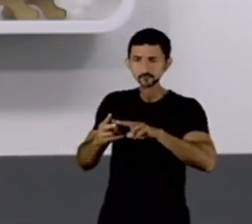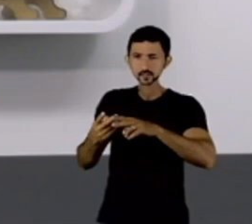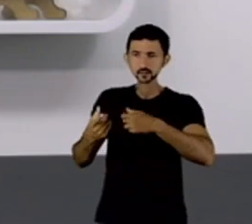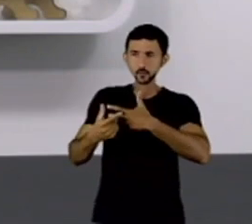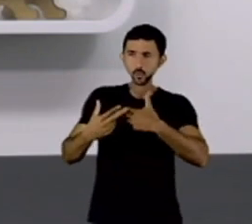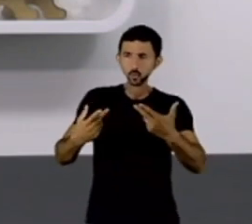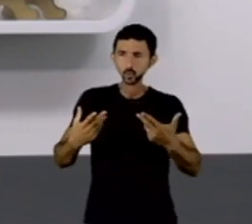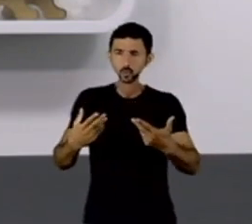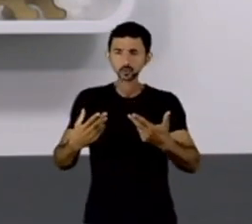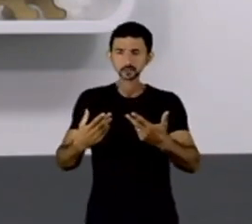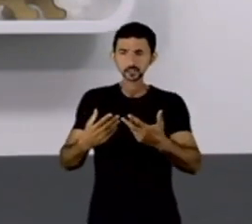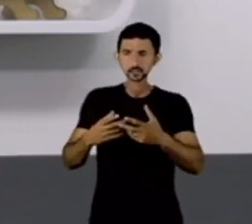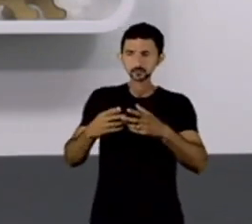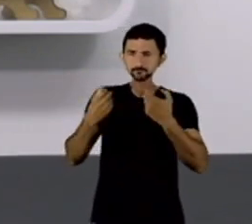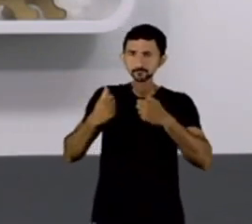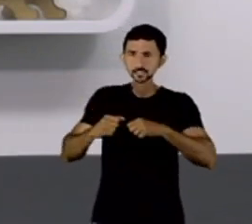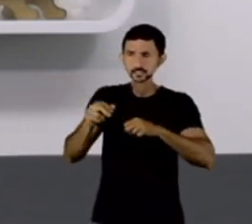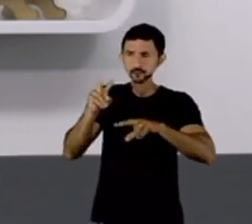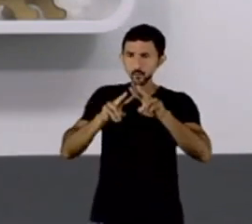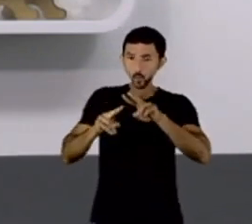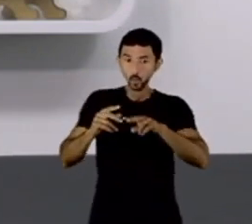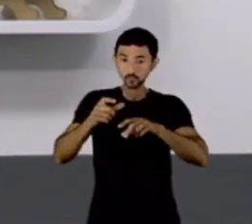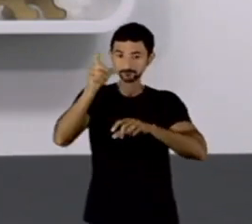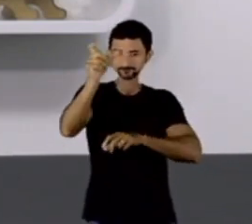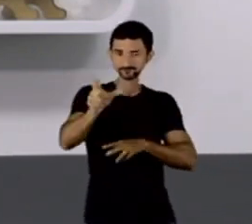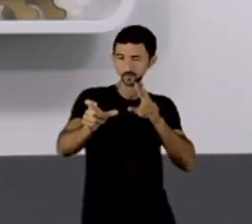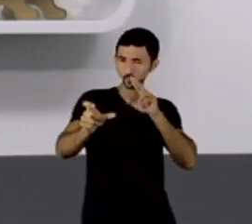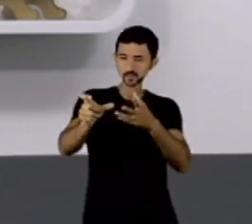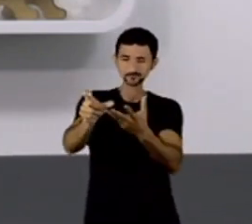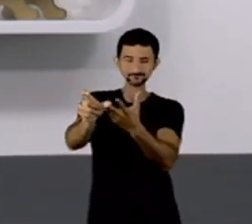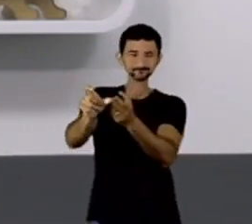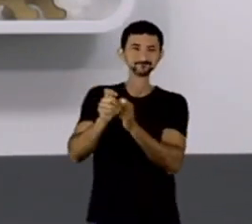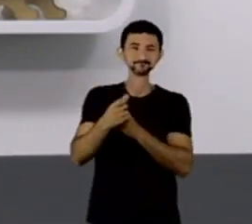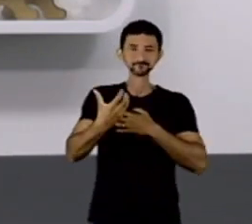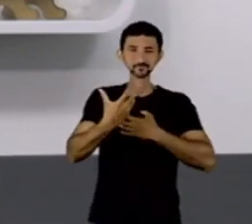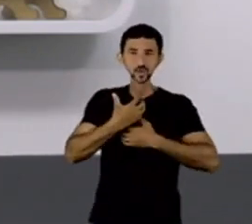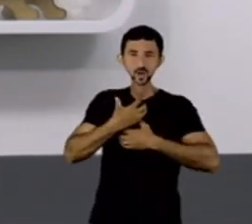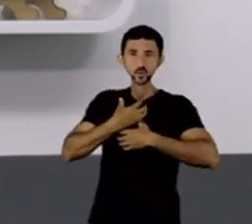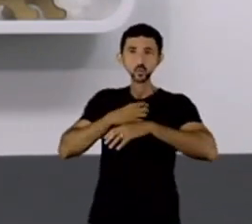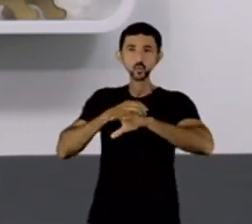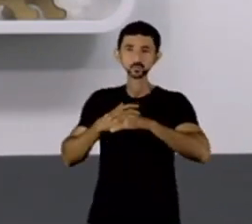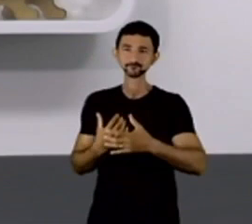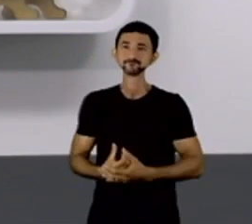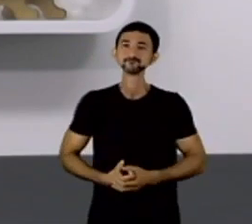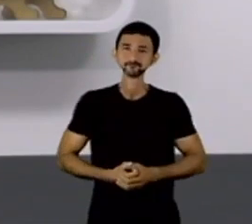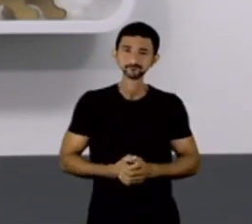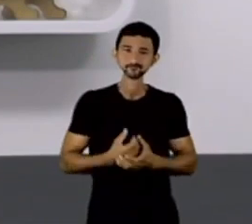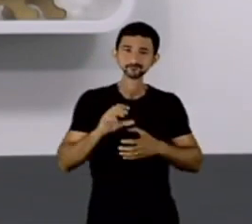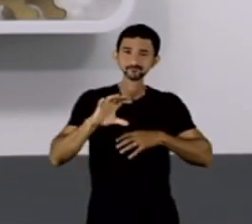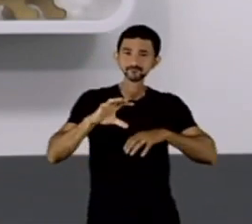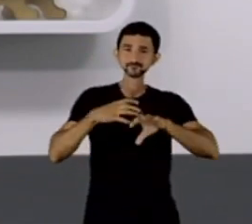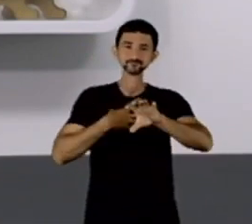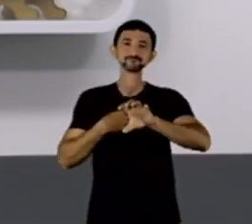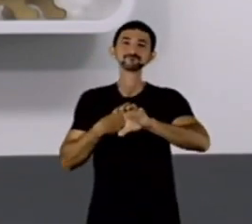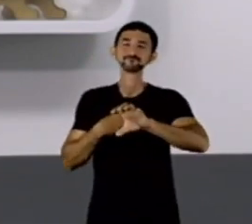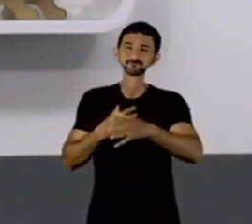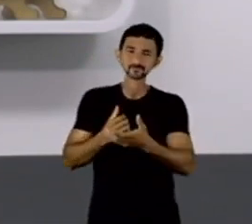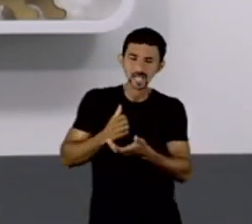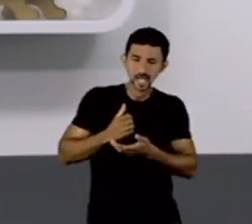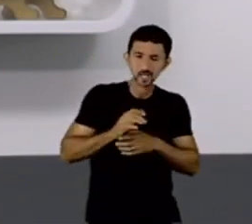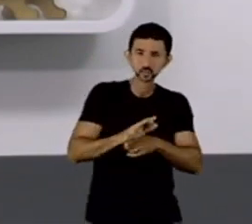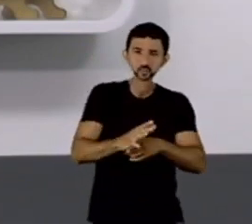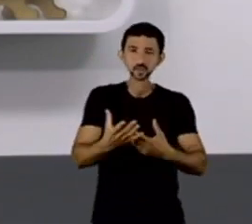situações em que eu precisava olhar mais para o outro, em que eu precisava exercer a solidariedade,